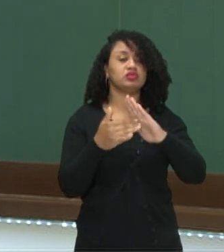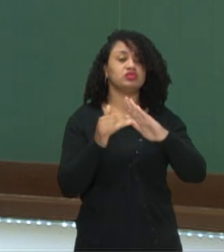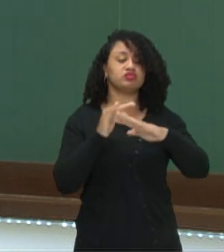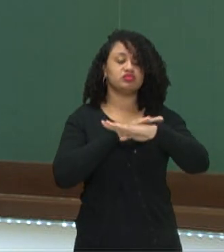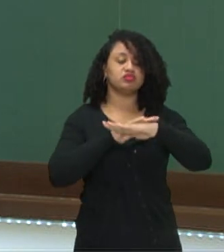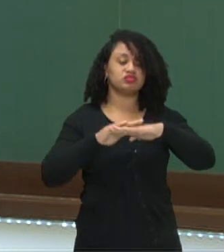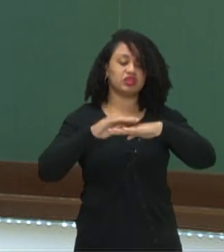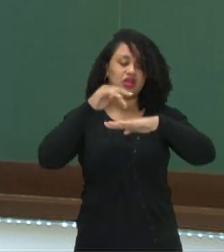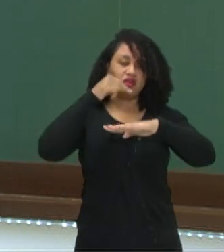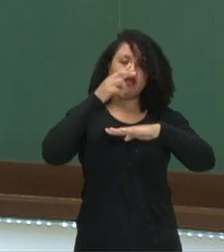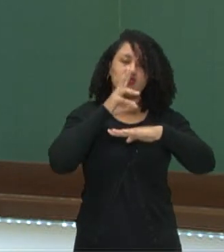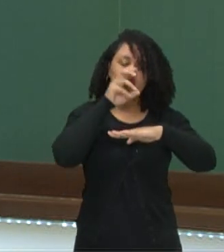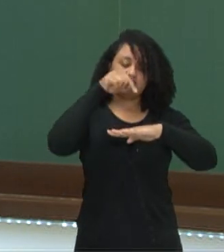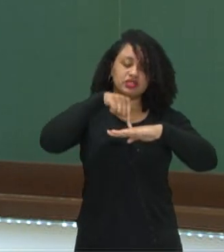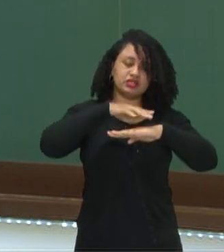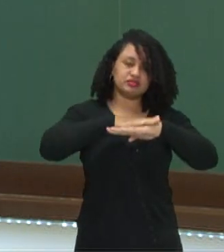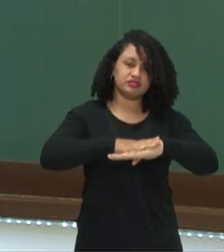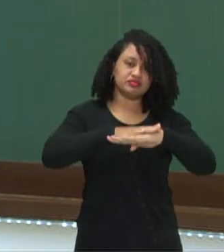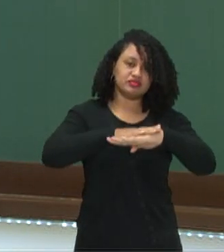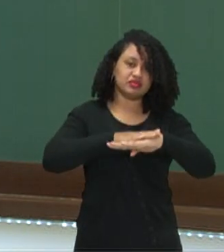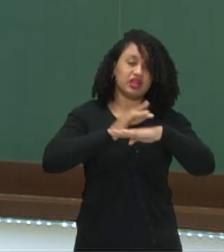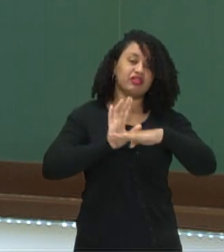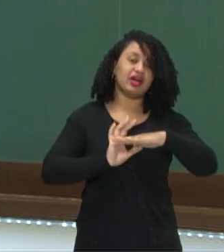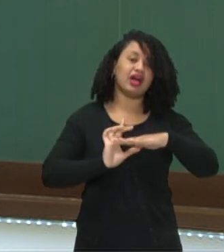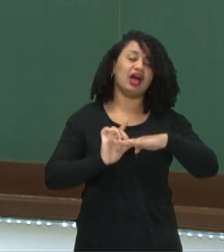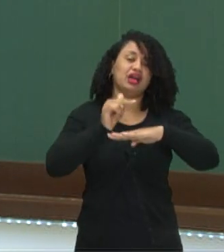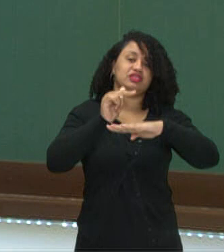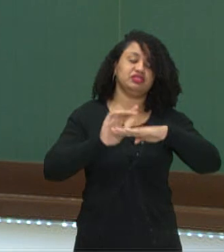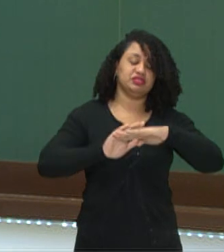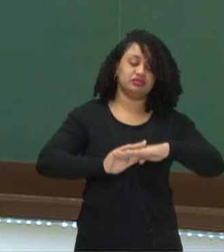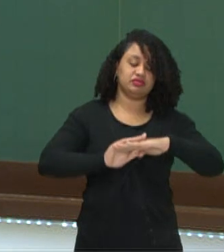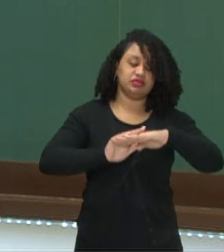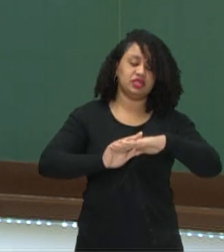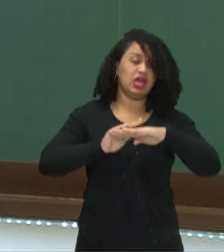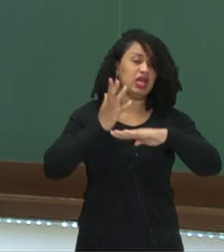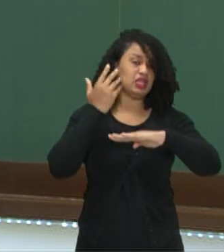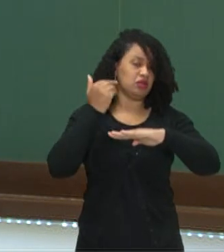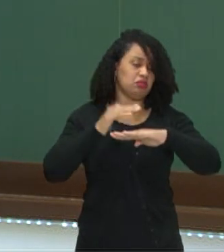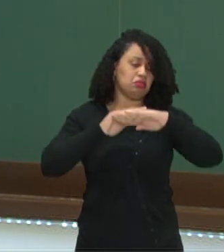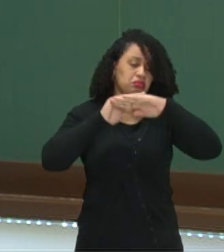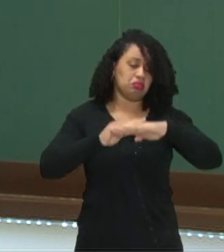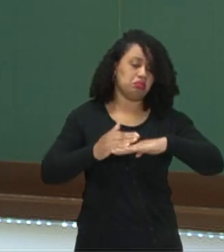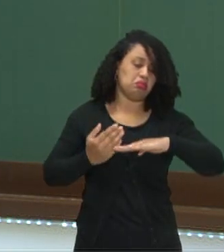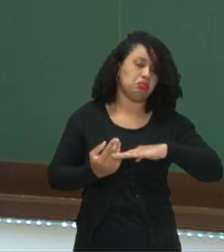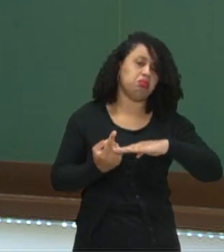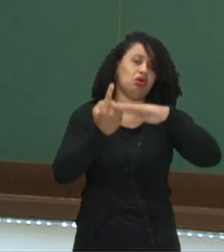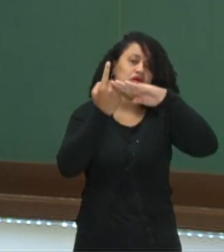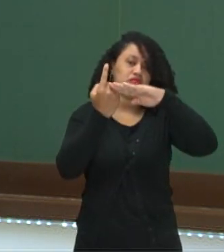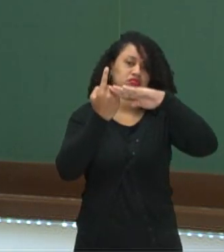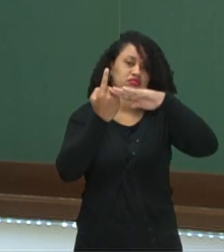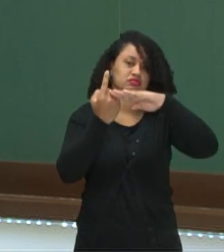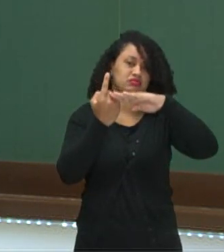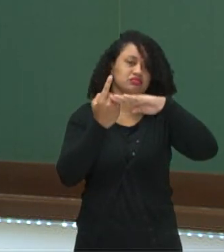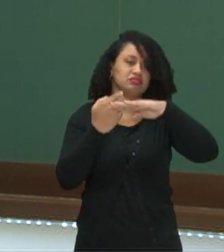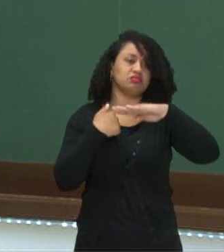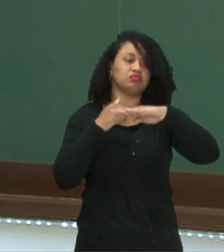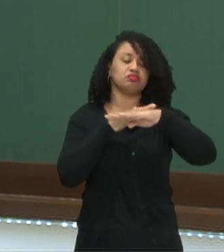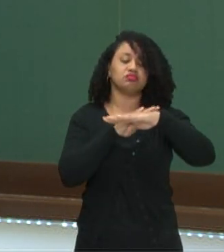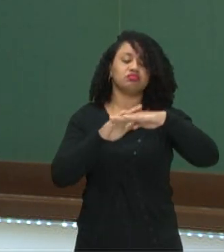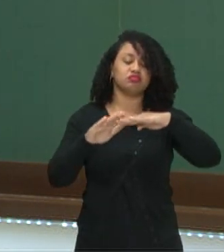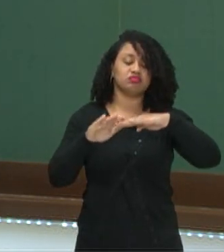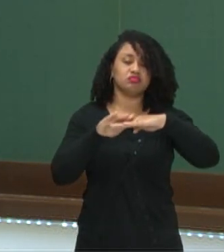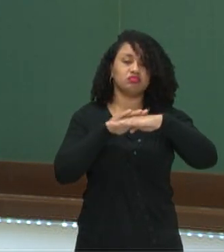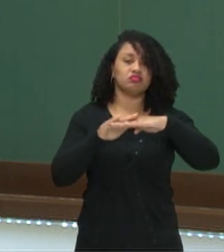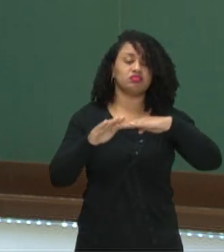você faz uma força sobre ela, ela tende a reagir a essa força. Essa força, nesse caso, ela é perpendicular. O que é isso,